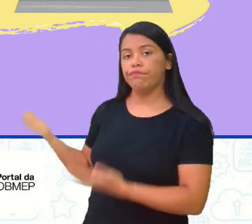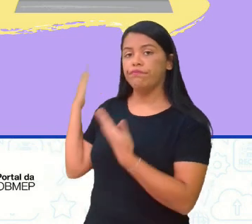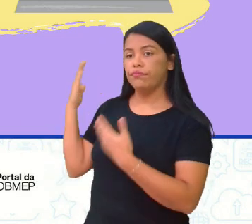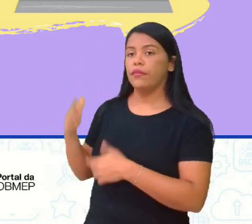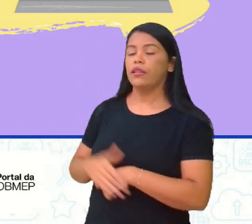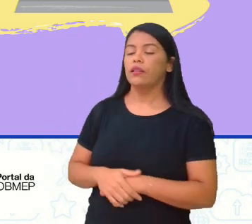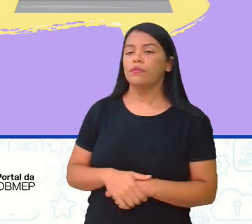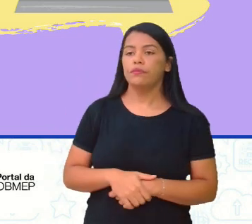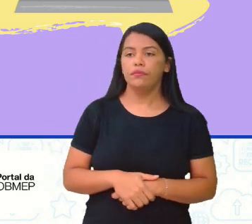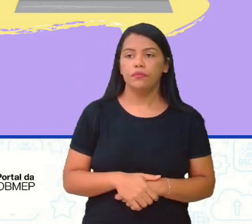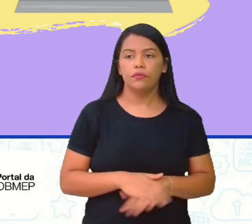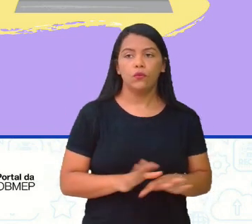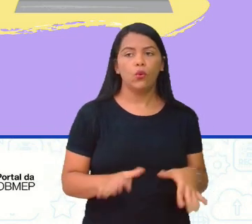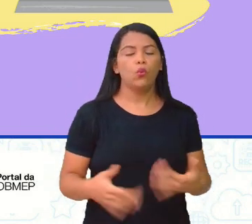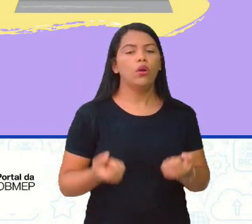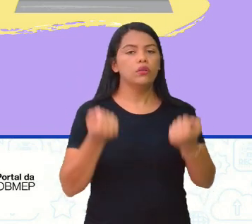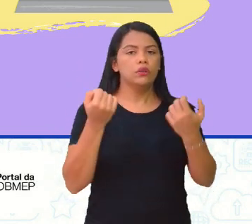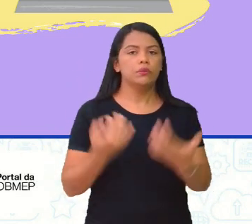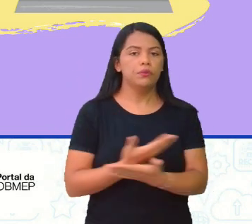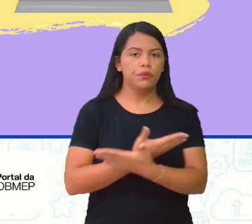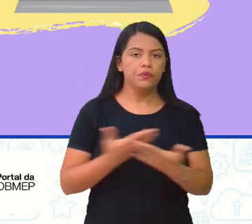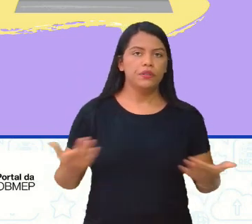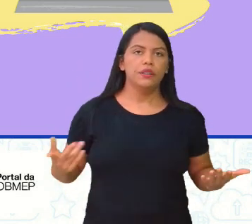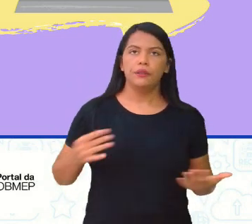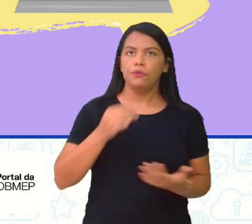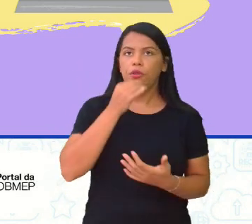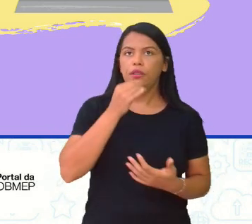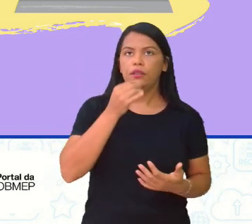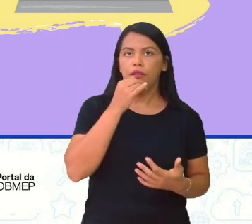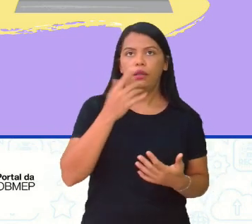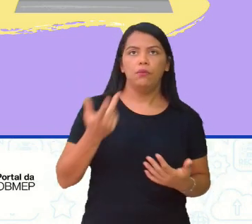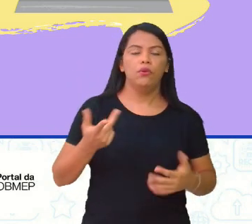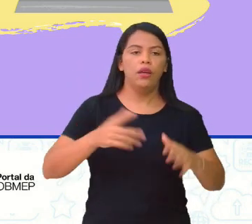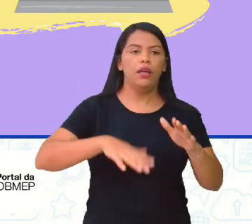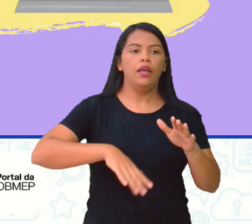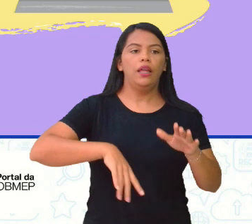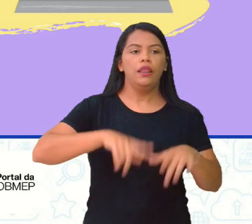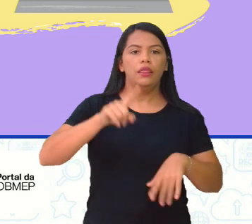uma... Quando eu falo assim, questão do nível A,